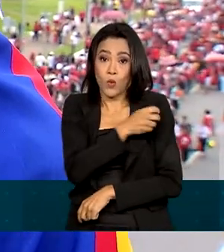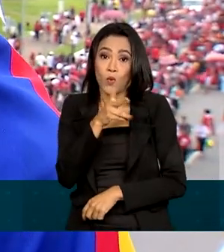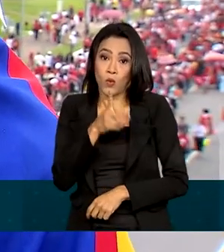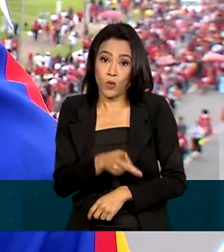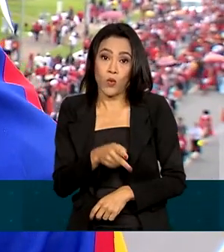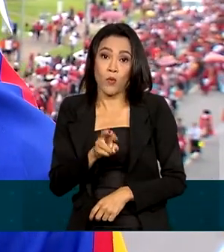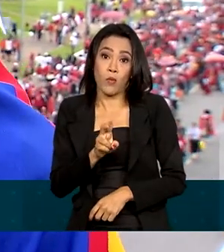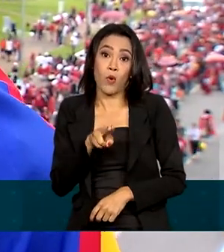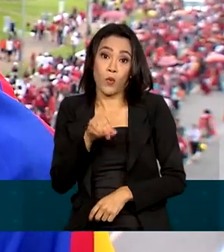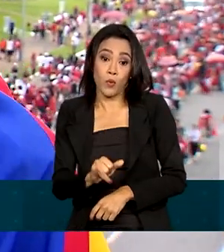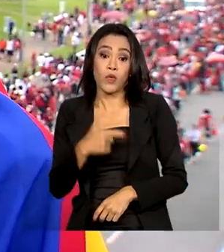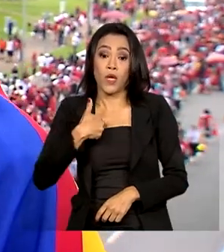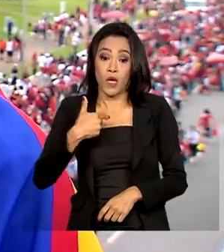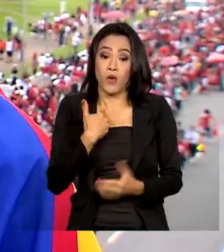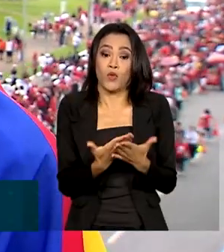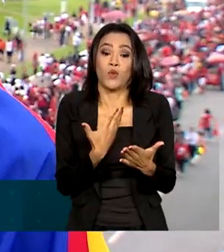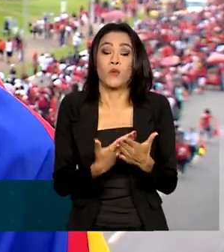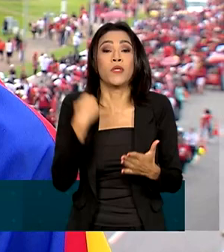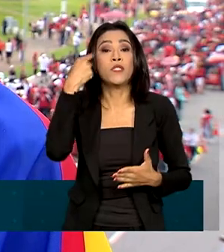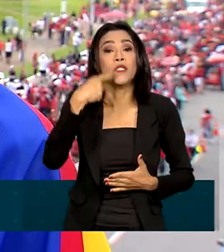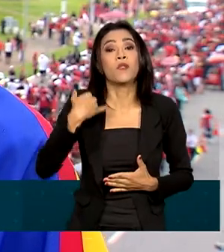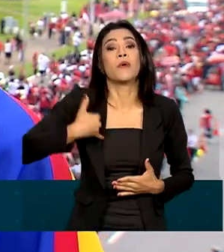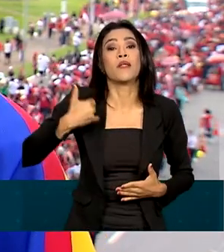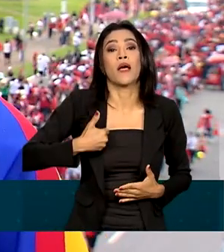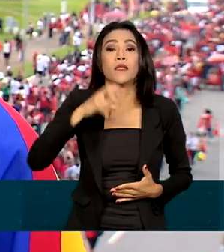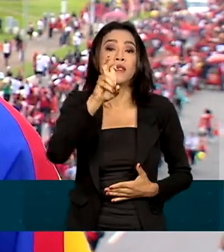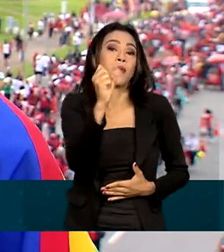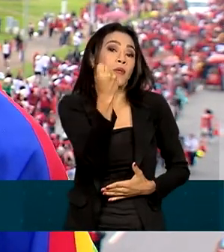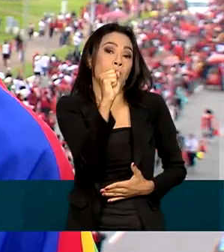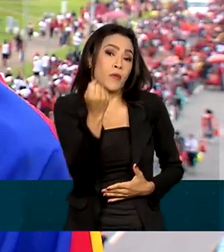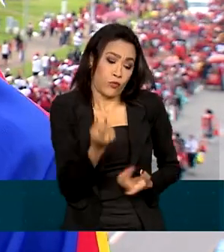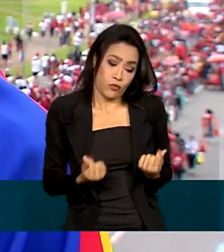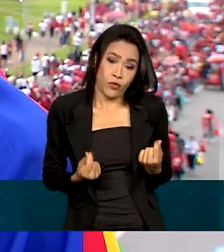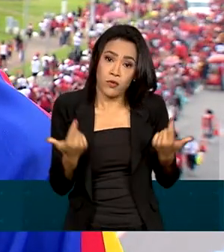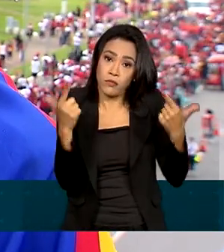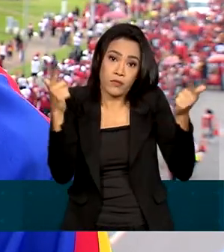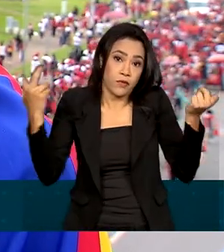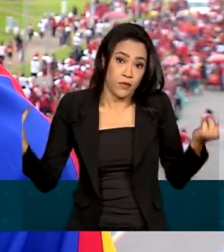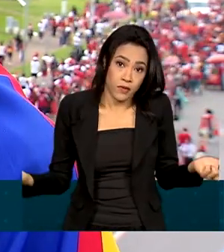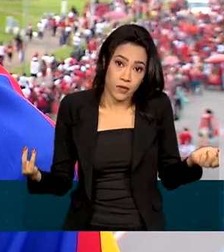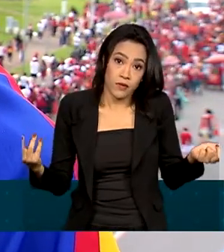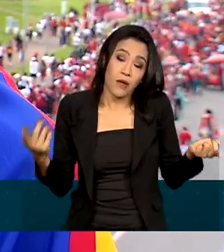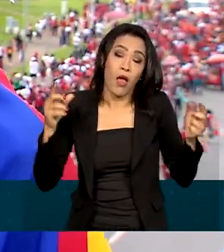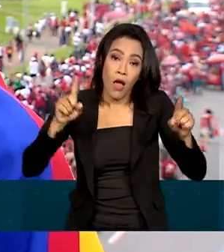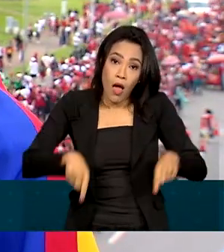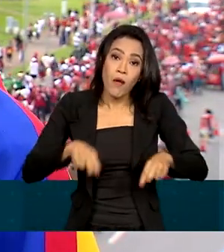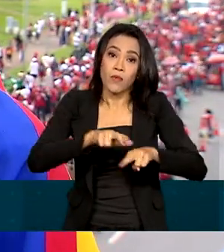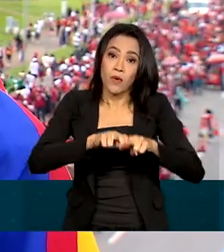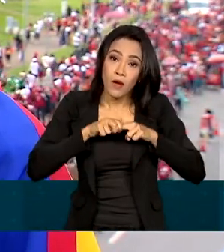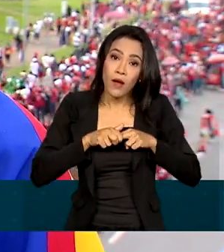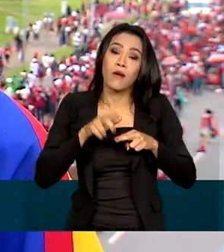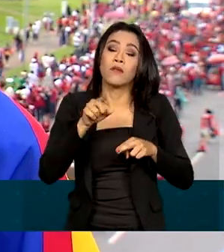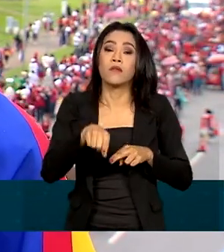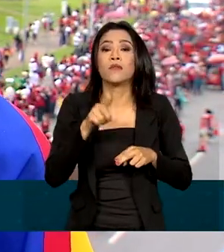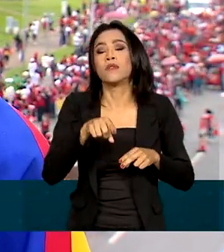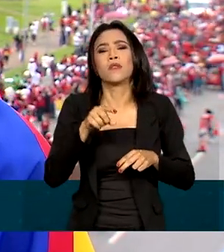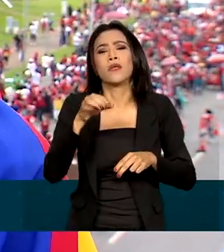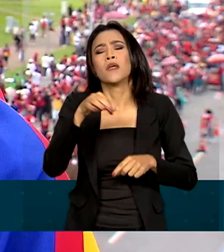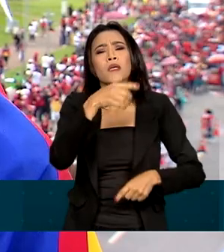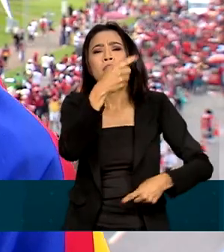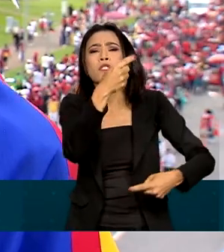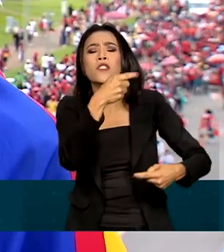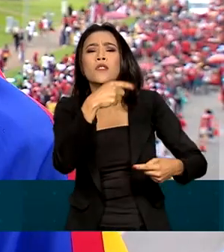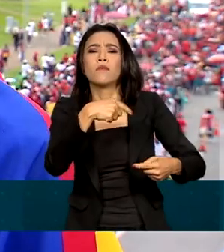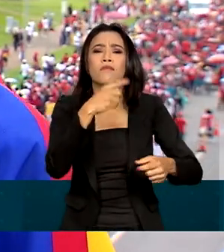fiz direito aos 58 anos, não teria condições. E foi pela iniciativa política de um